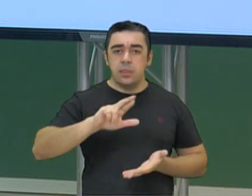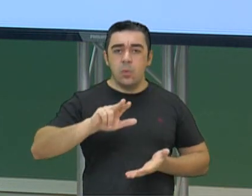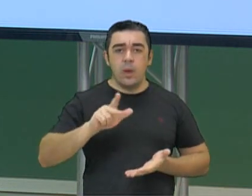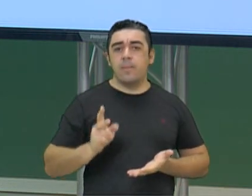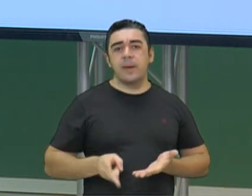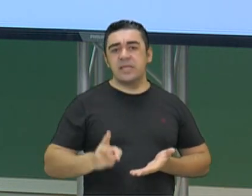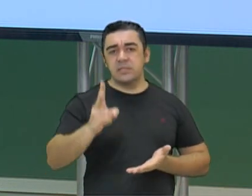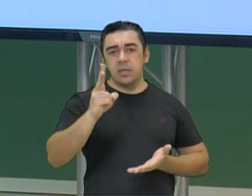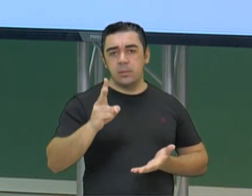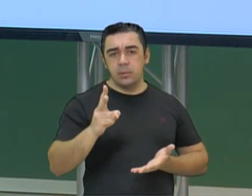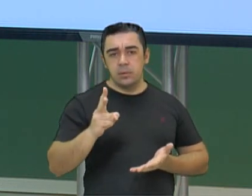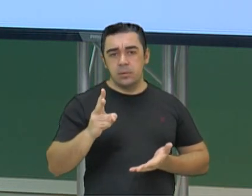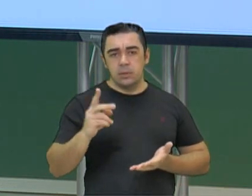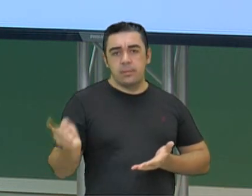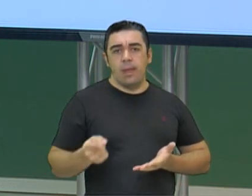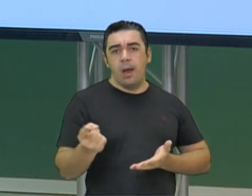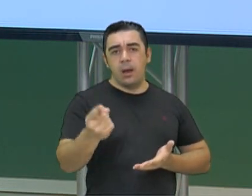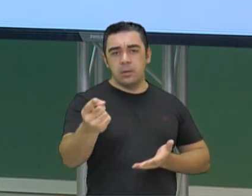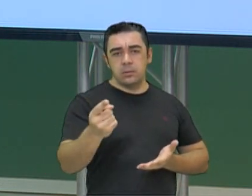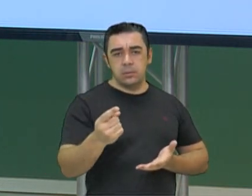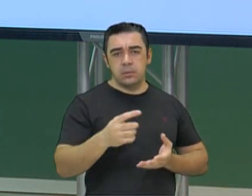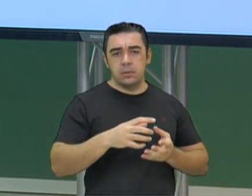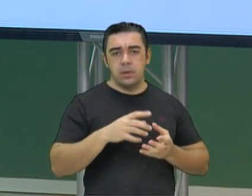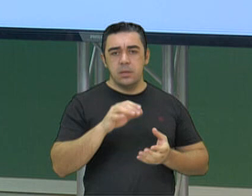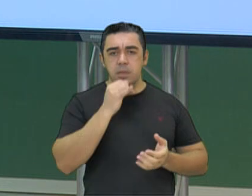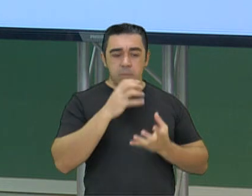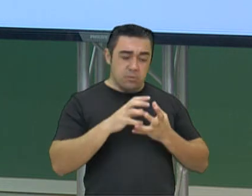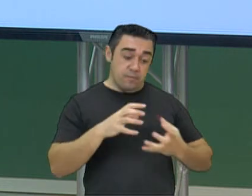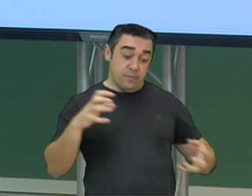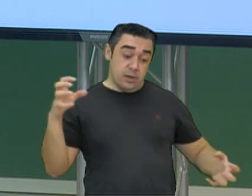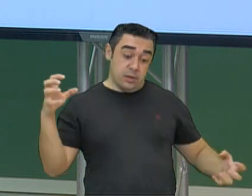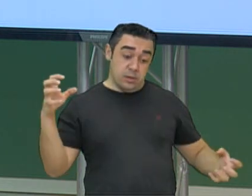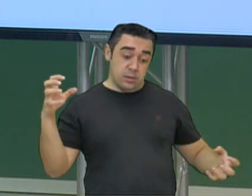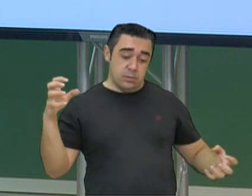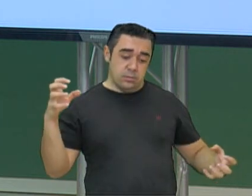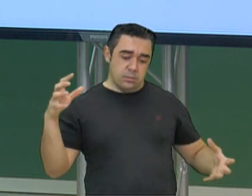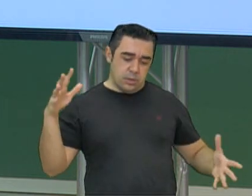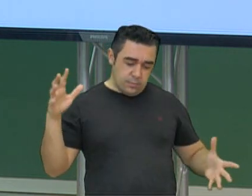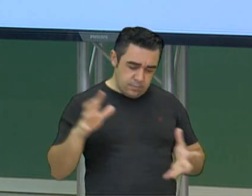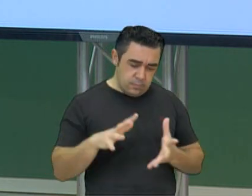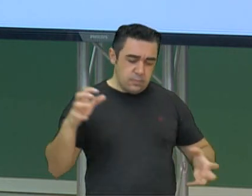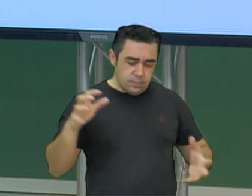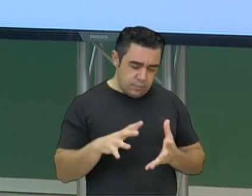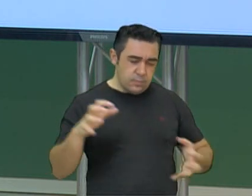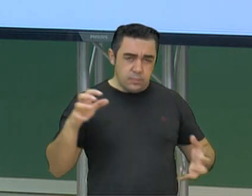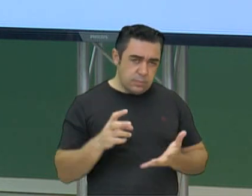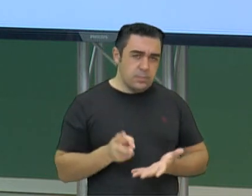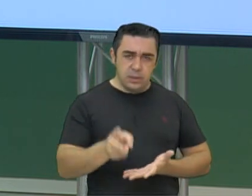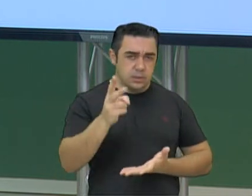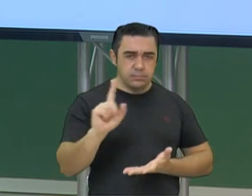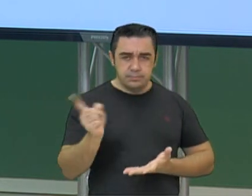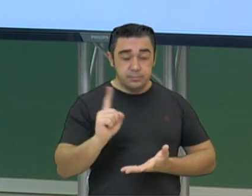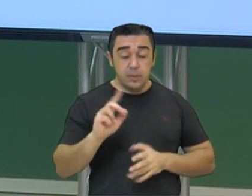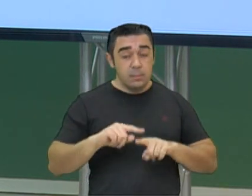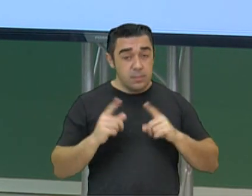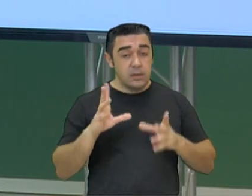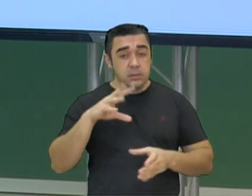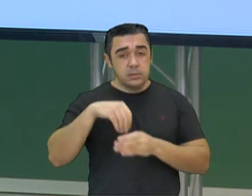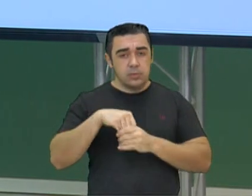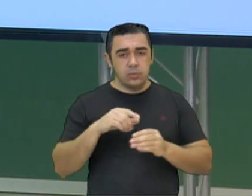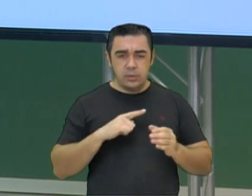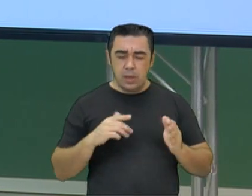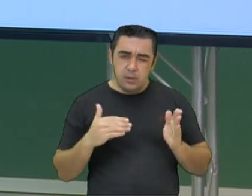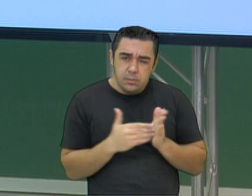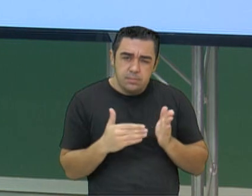dizer assim, infinito. Né? Eu vou estender minha mola infinita, ela vai ter que ter uma força infinita. Não é bem assim. Certo? Mas, dentro de um certo limite